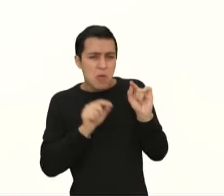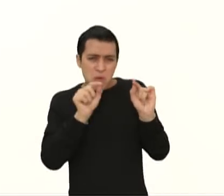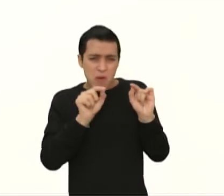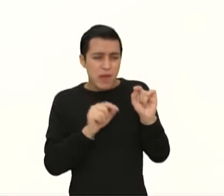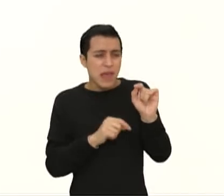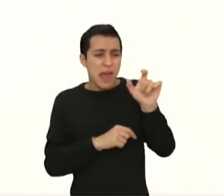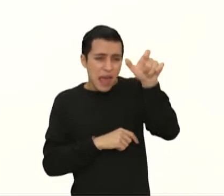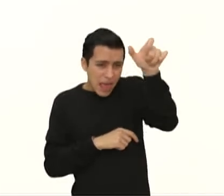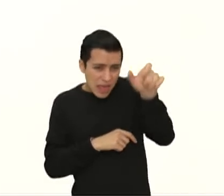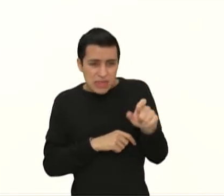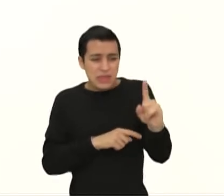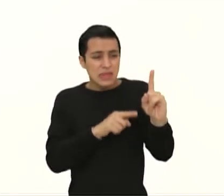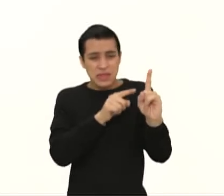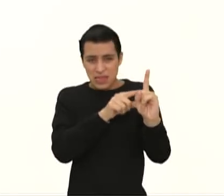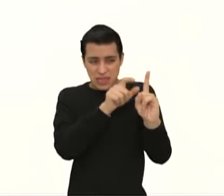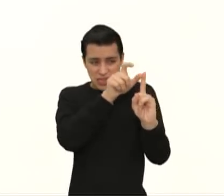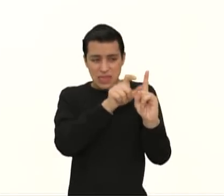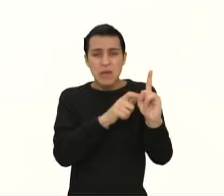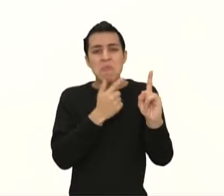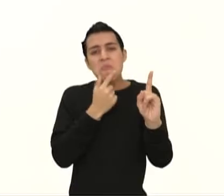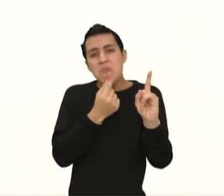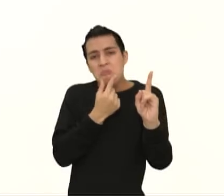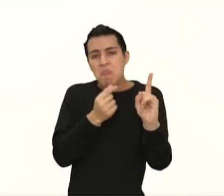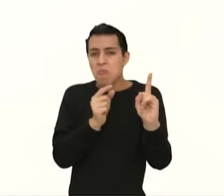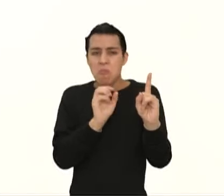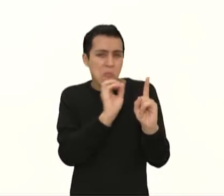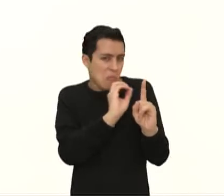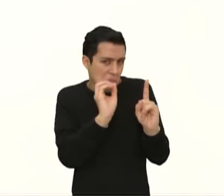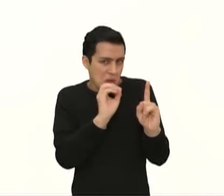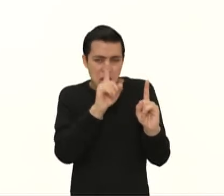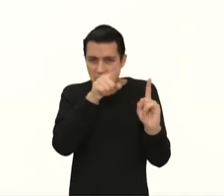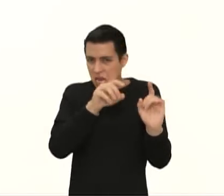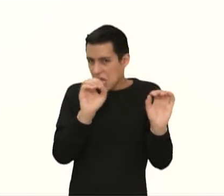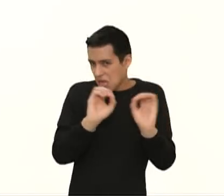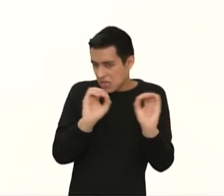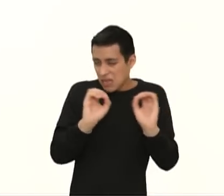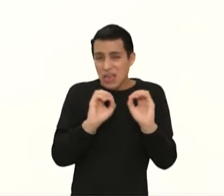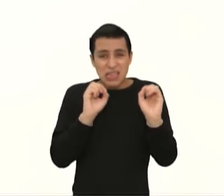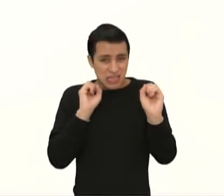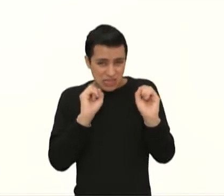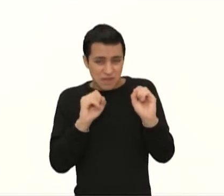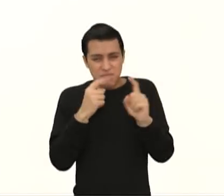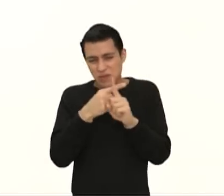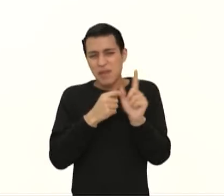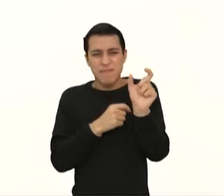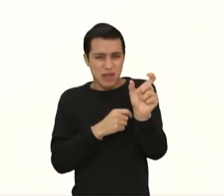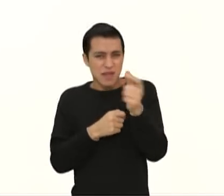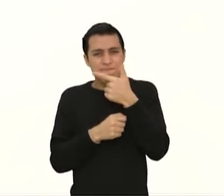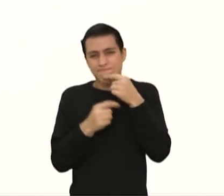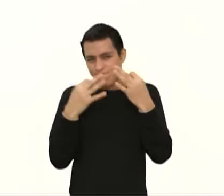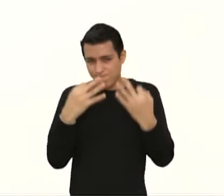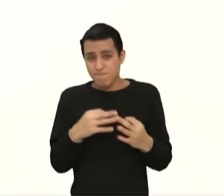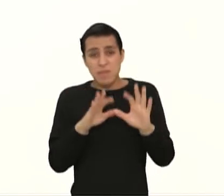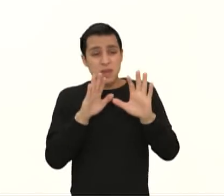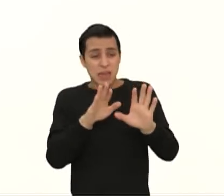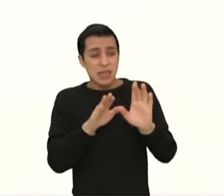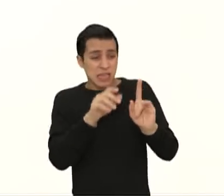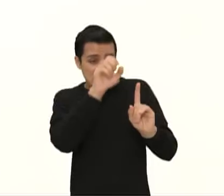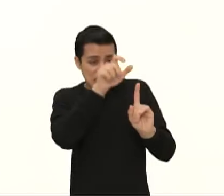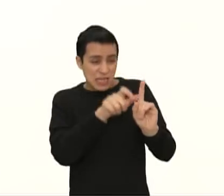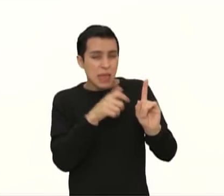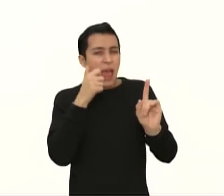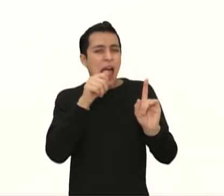o atendente do gênero masculino, não ocorre a crase, porque é uma palavra masculina. Mas se você considerou